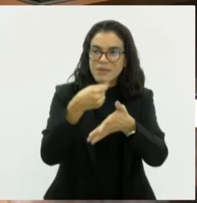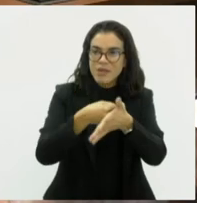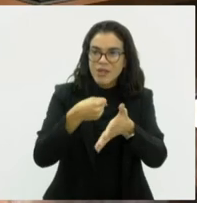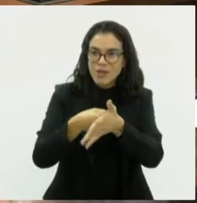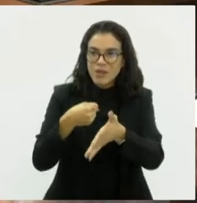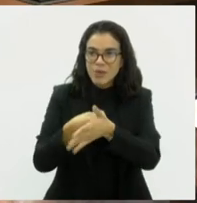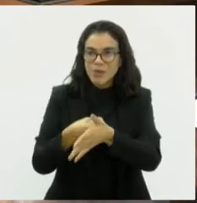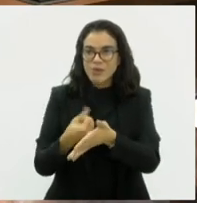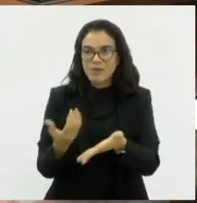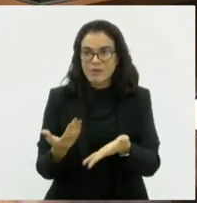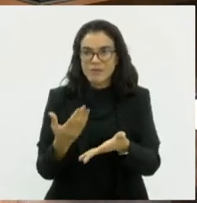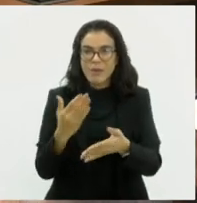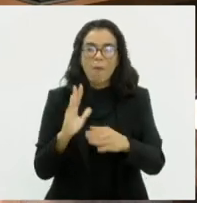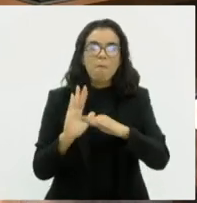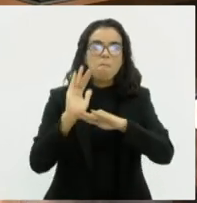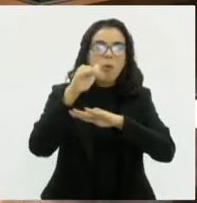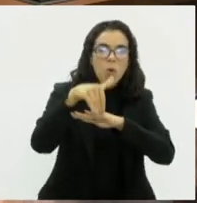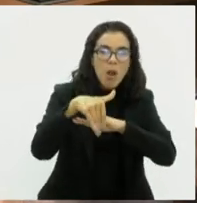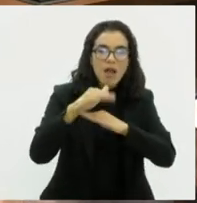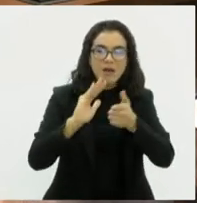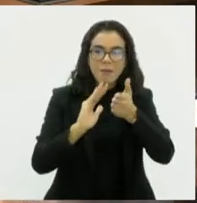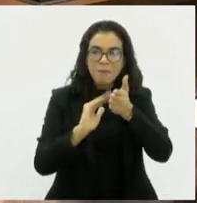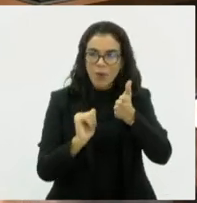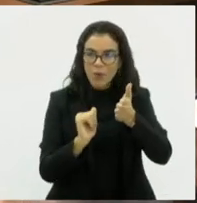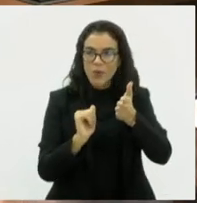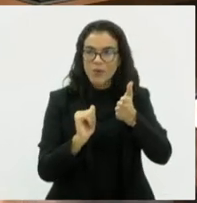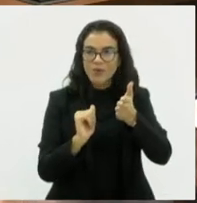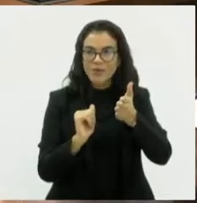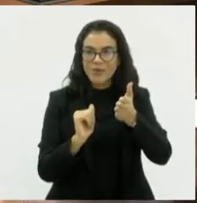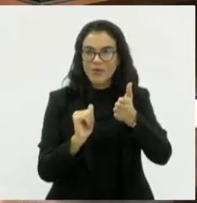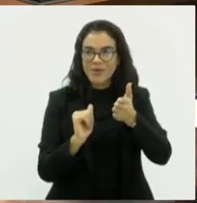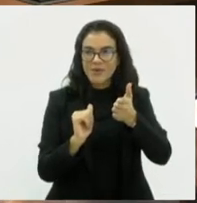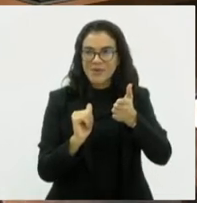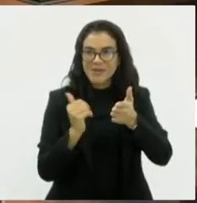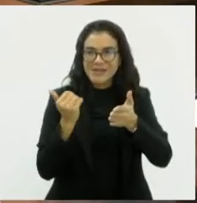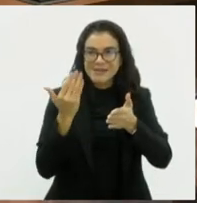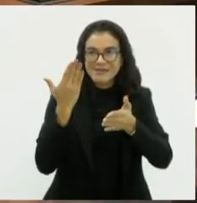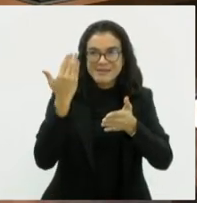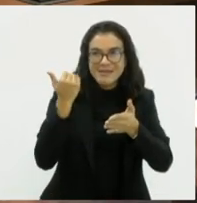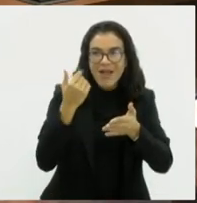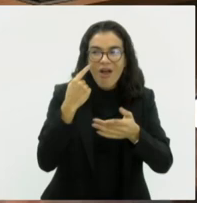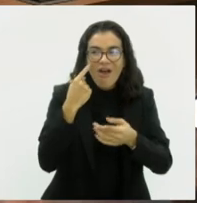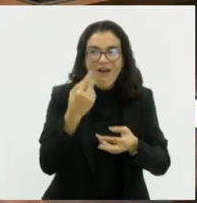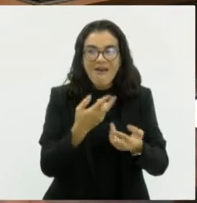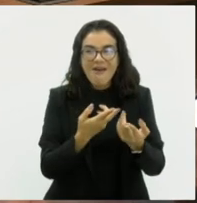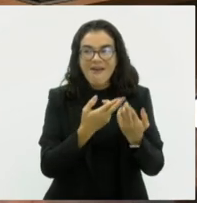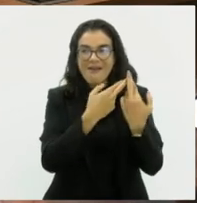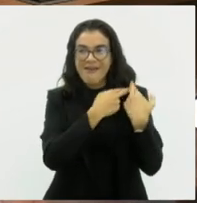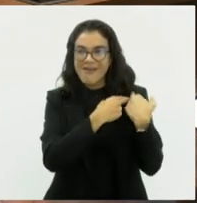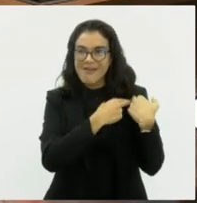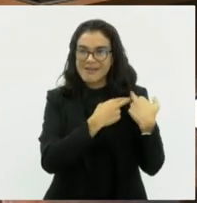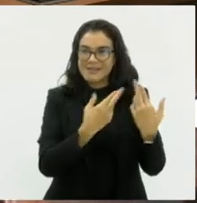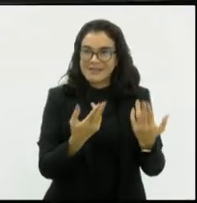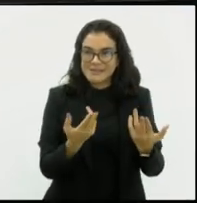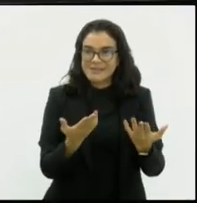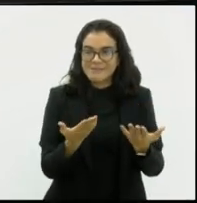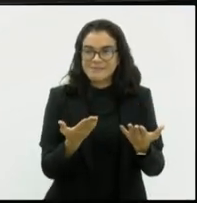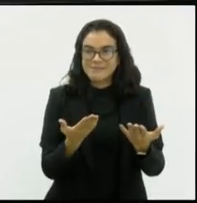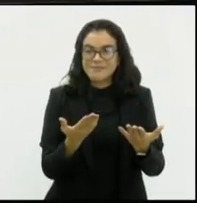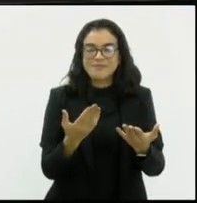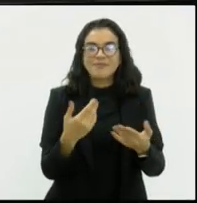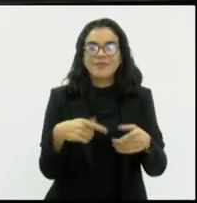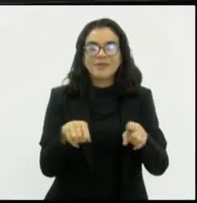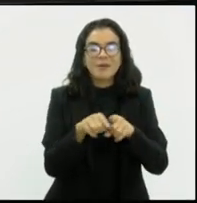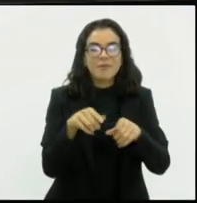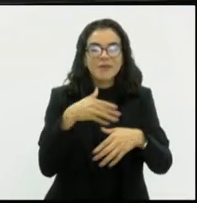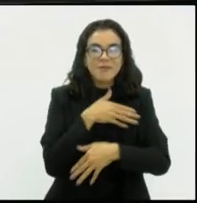quando você fala assim, pula? E tem gente que vai com você e pula. Olha a responsabilidade que a gente carrega, né? Quero